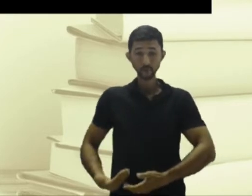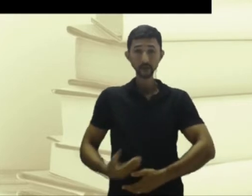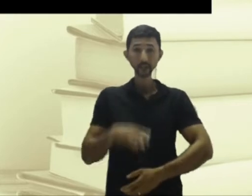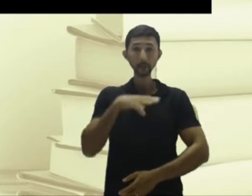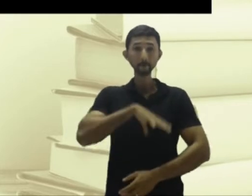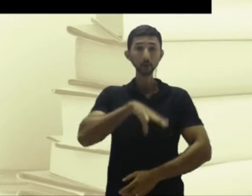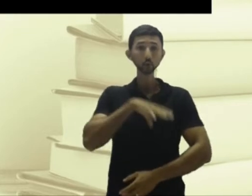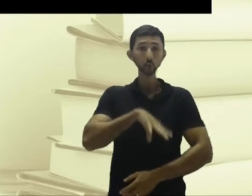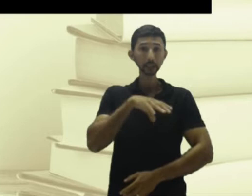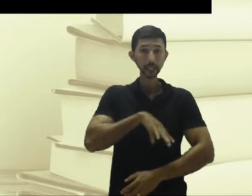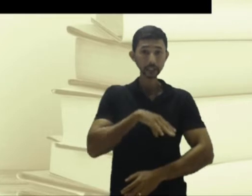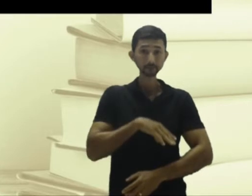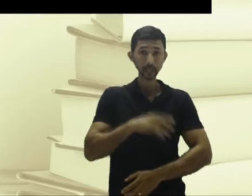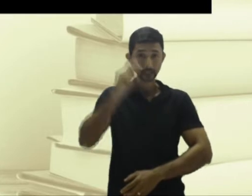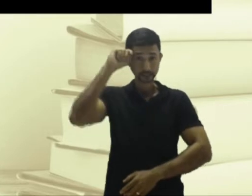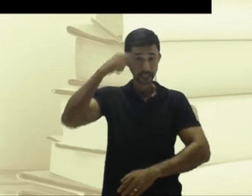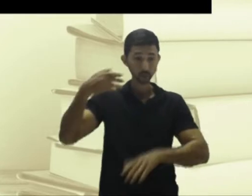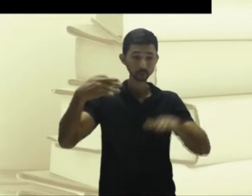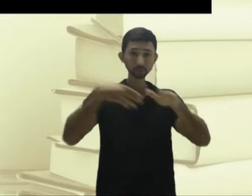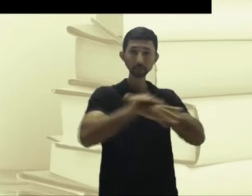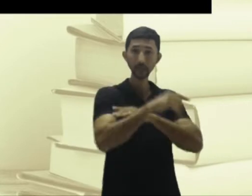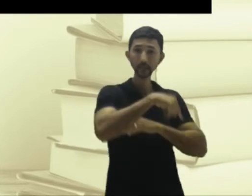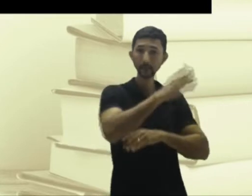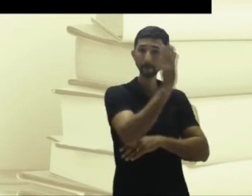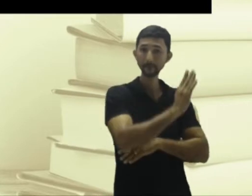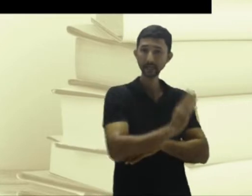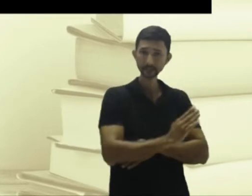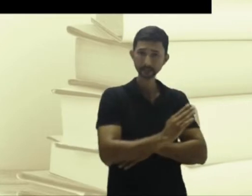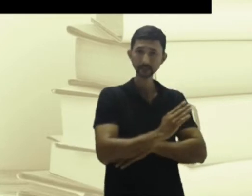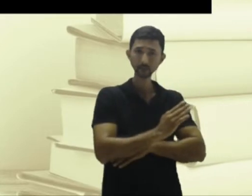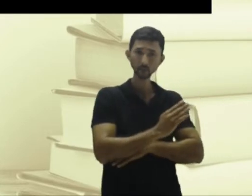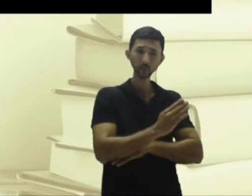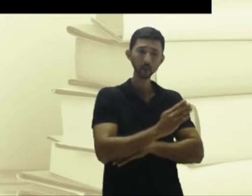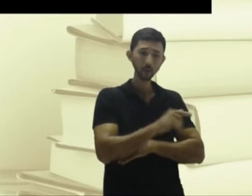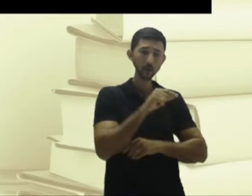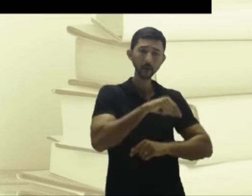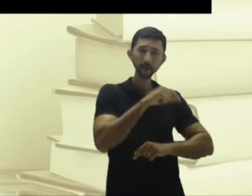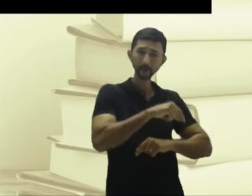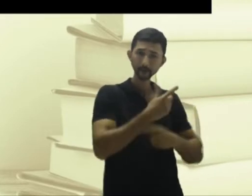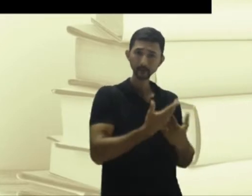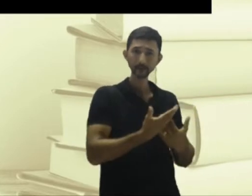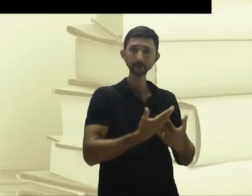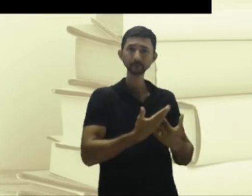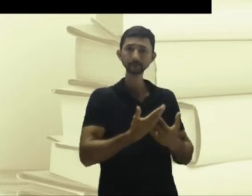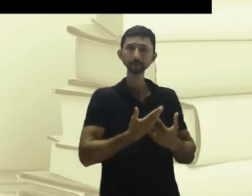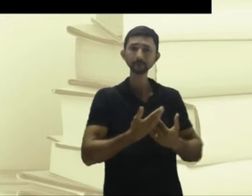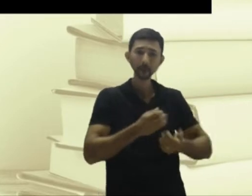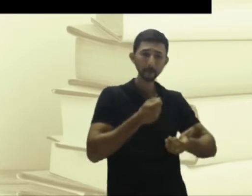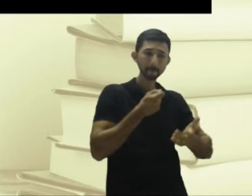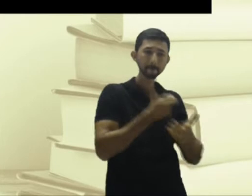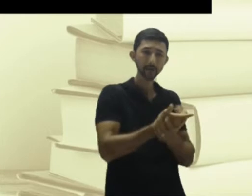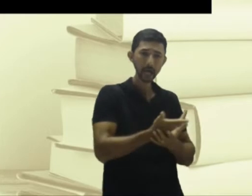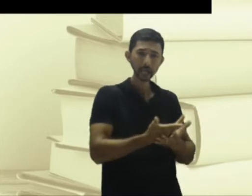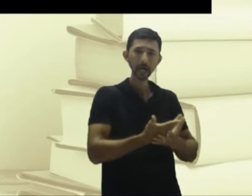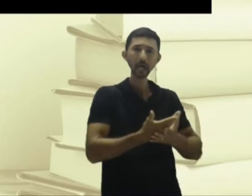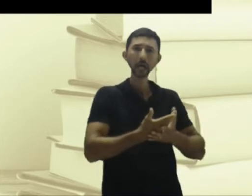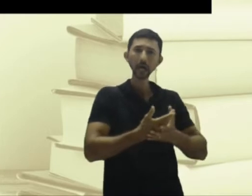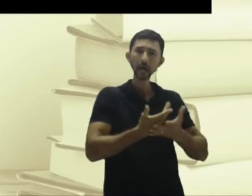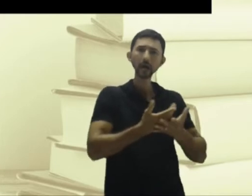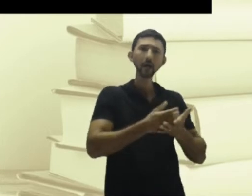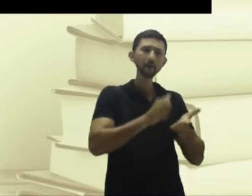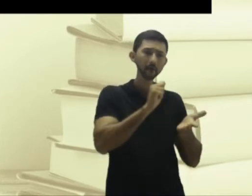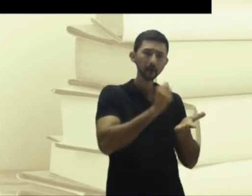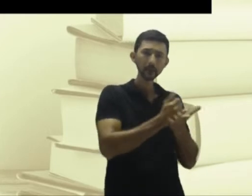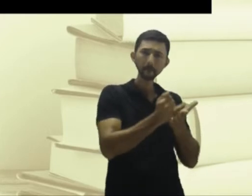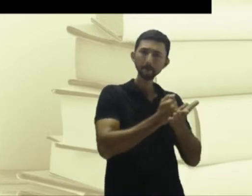os negros que entravam aqui, os traficantes responsáveis por eles deveriam pagar taxas e